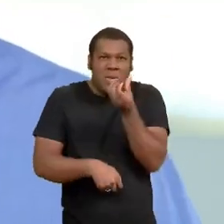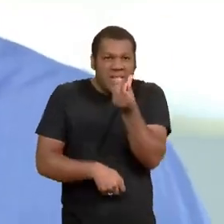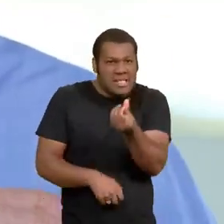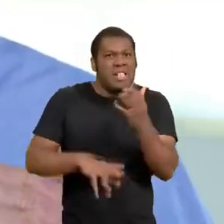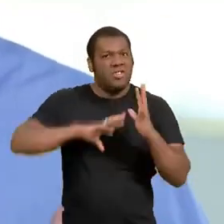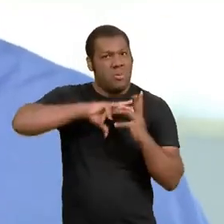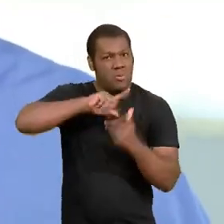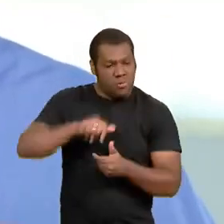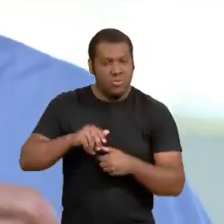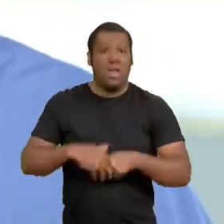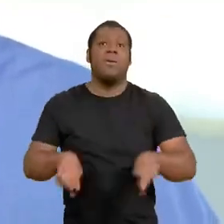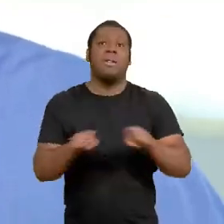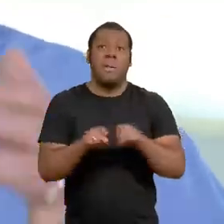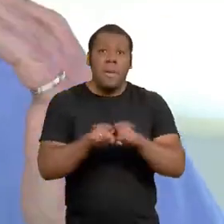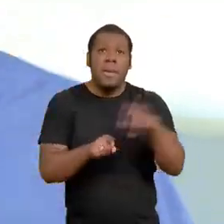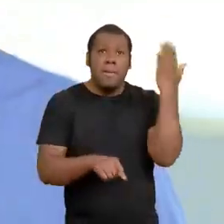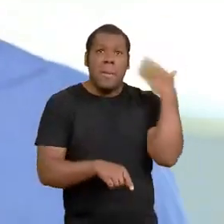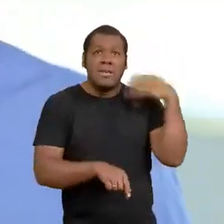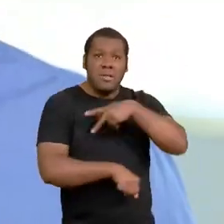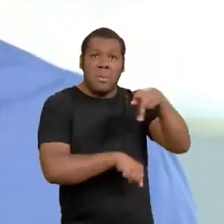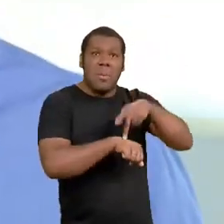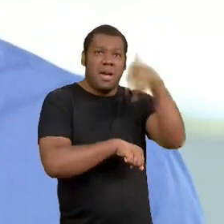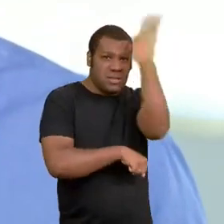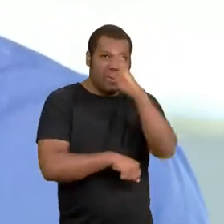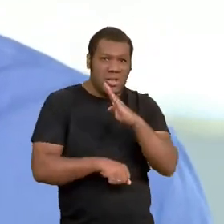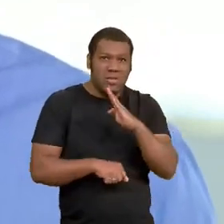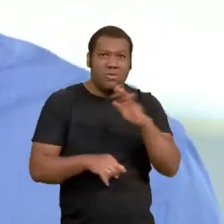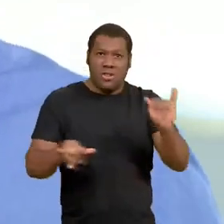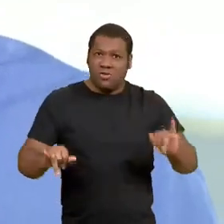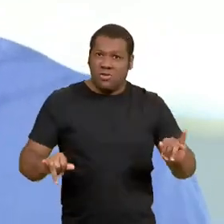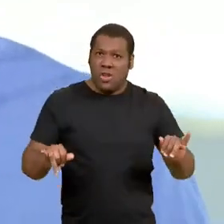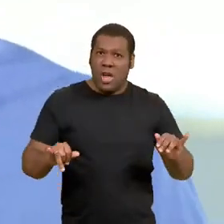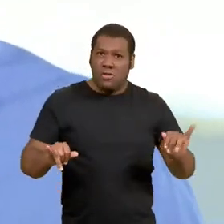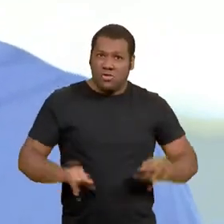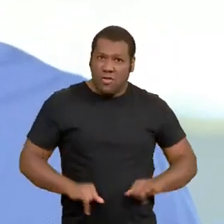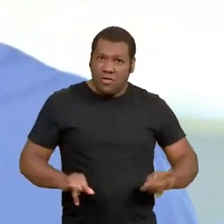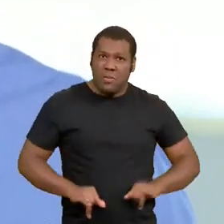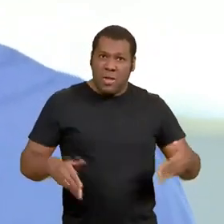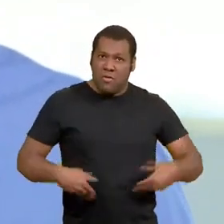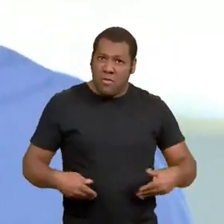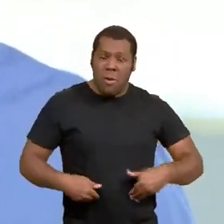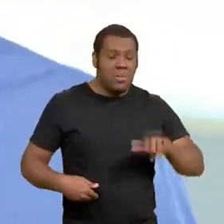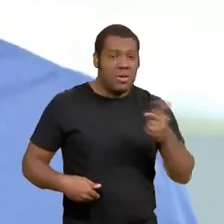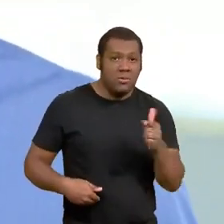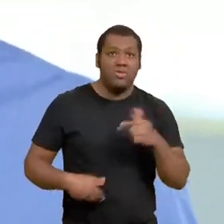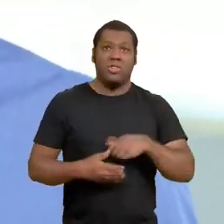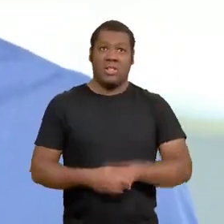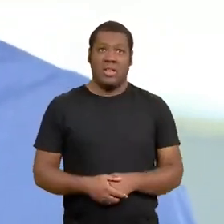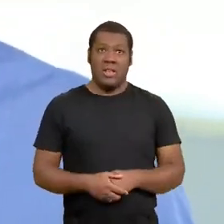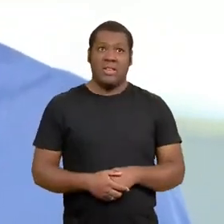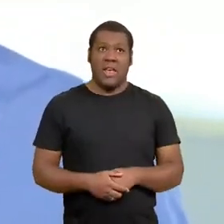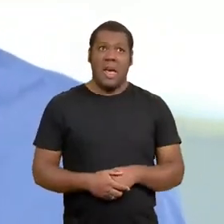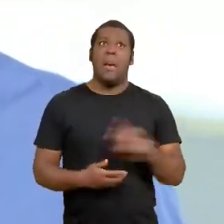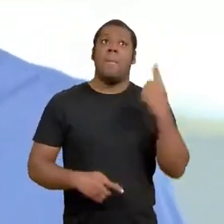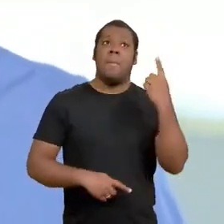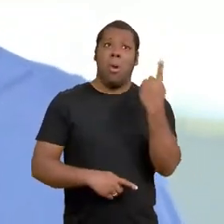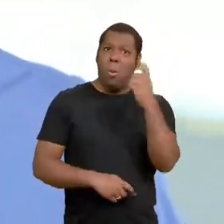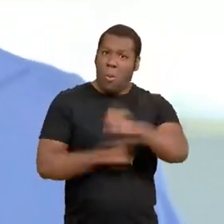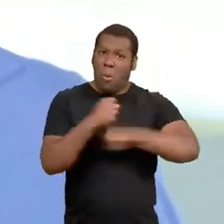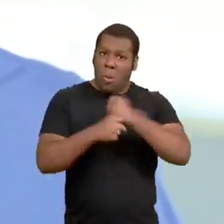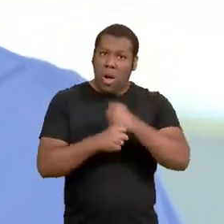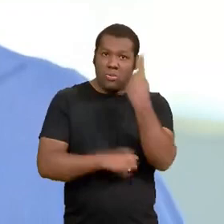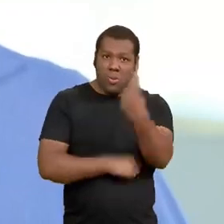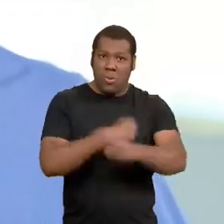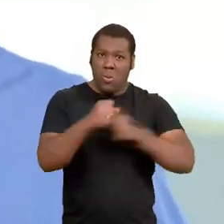fome. Esse país dava aumento do salário mínimo todo ano. Tudo isso a gente vai votar agora, Uchoa. Vai votar porque é isso